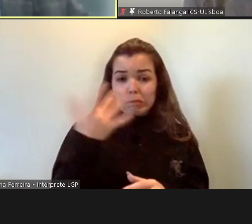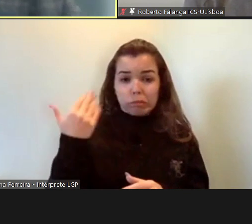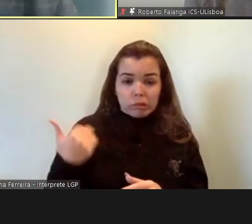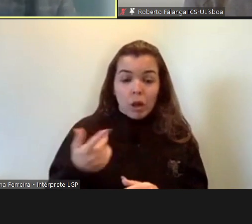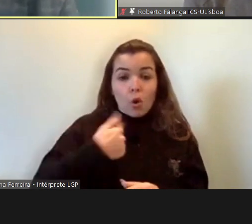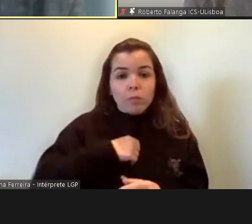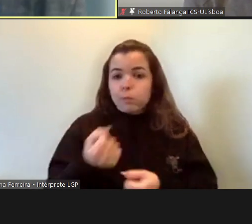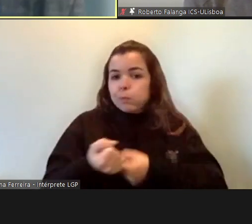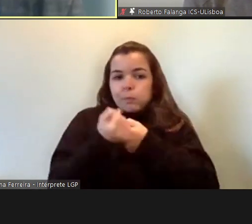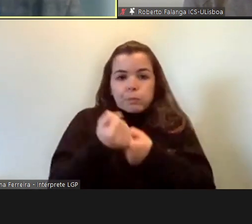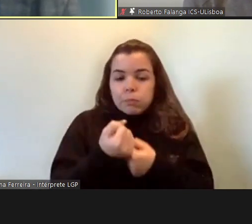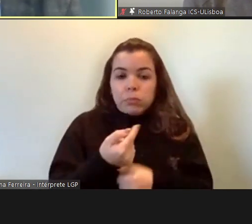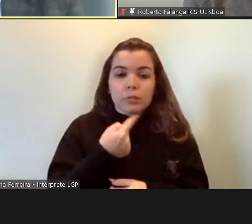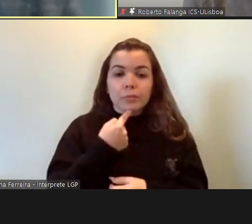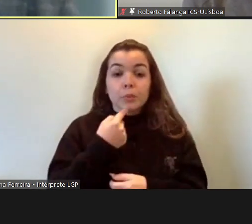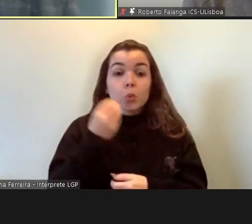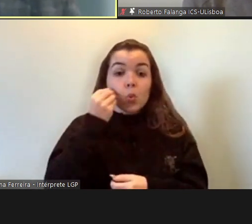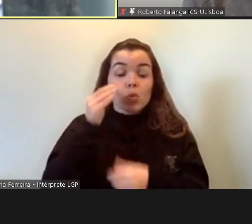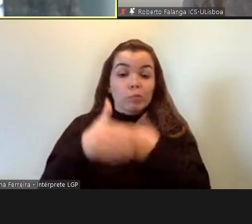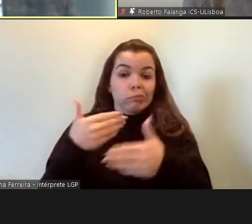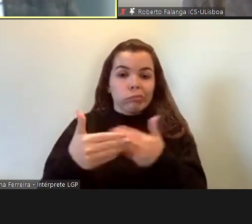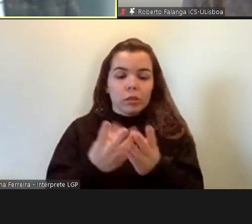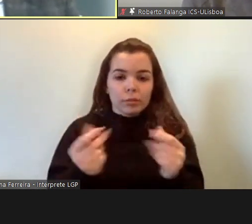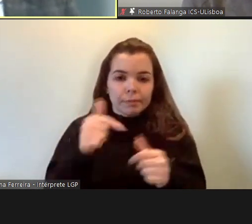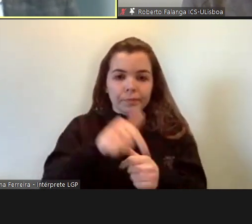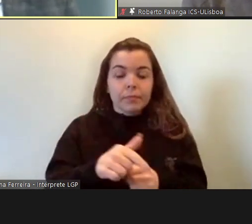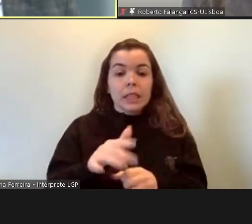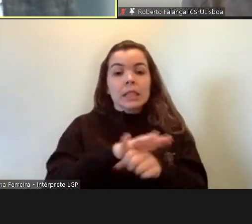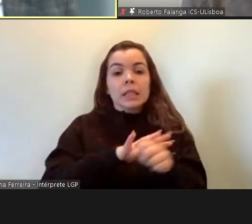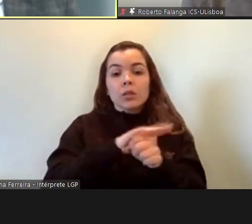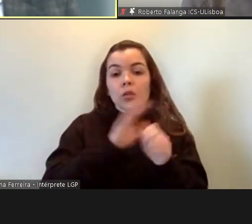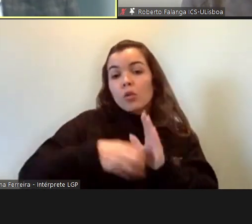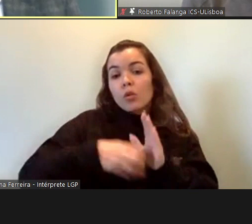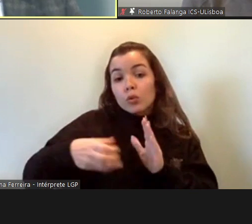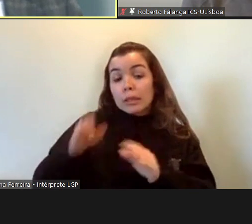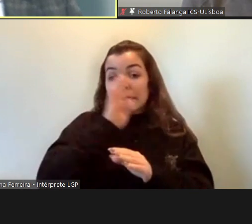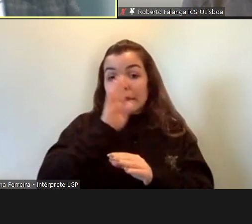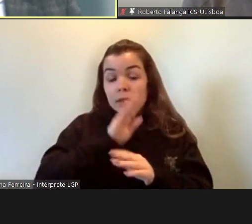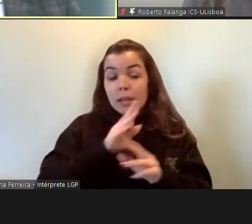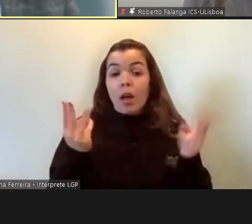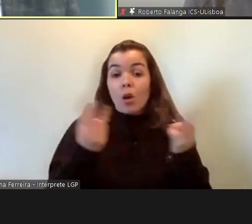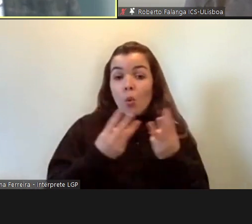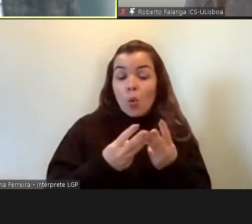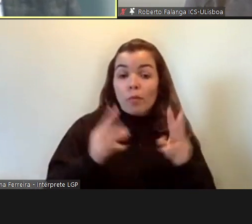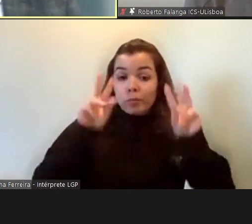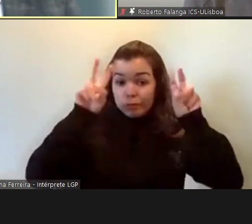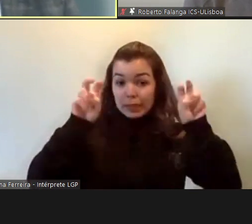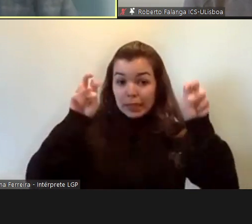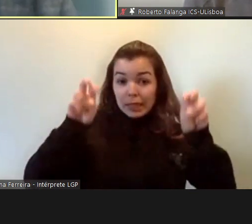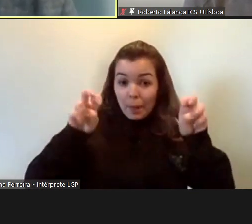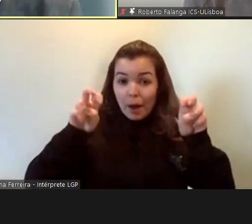encontrar saídas. Portanto, eu acho que as questões são complicadas. Se o nosso webinar fosse listar problemas,